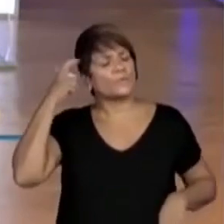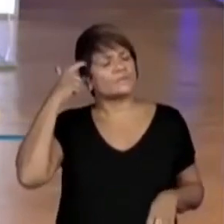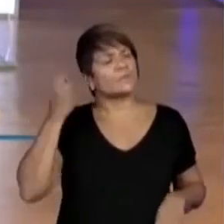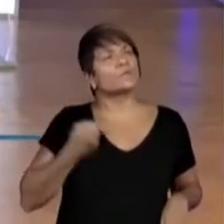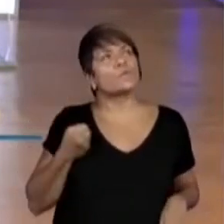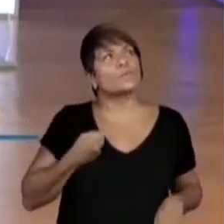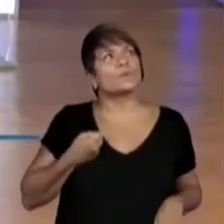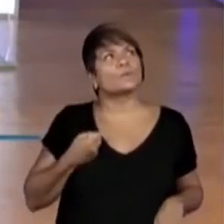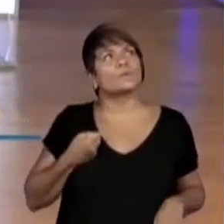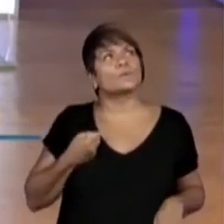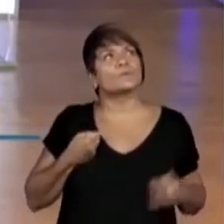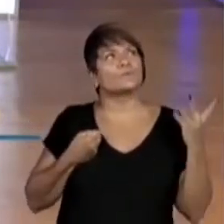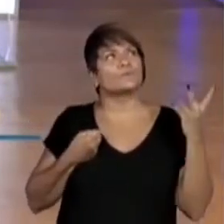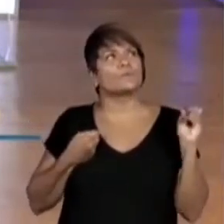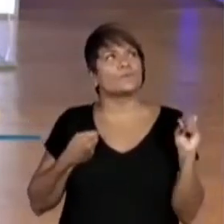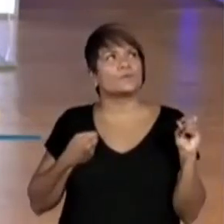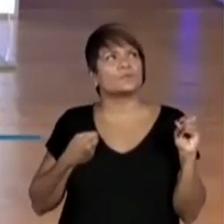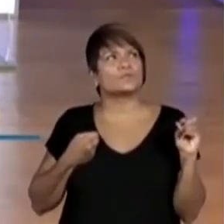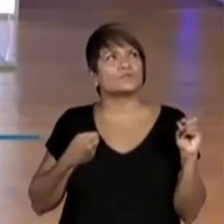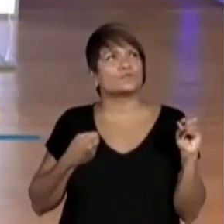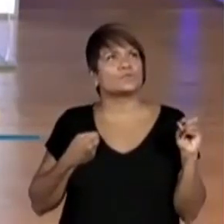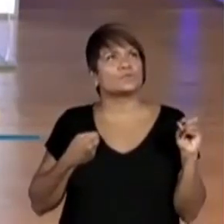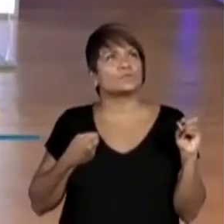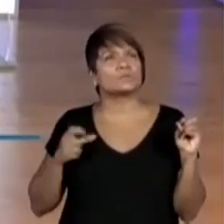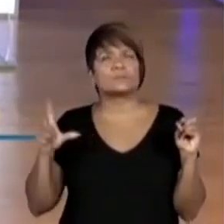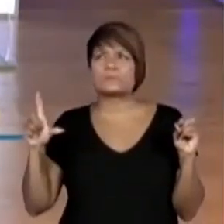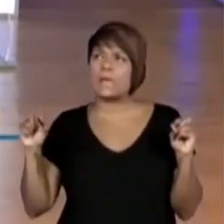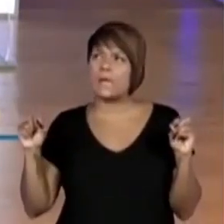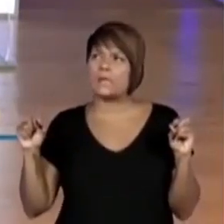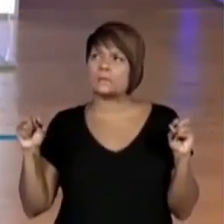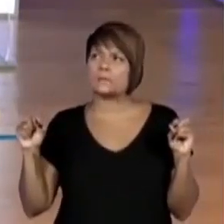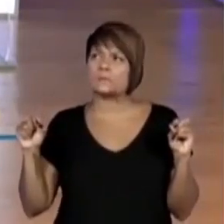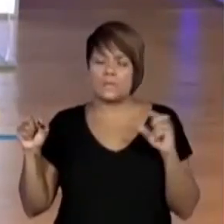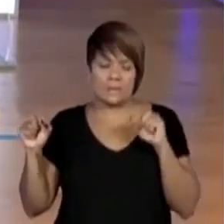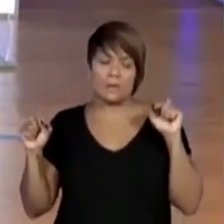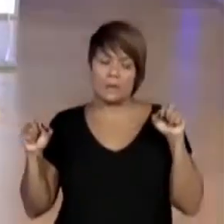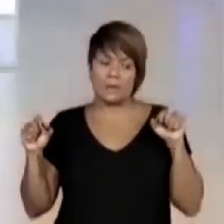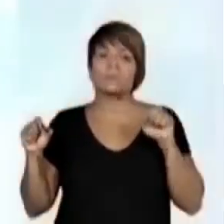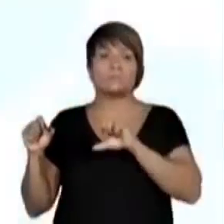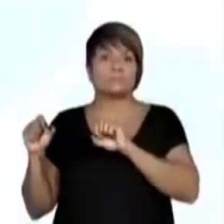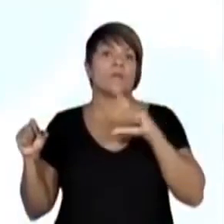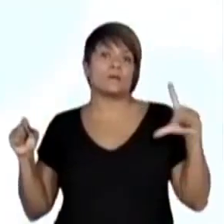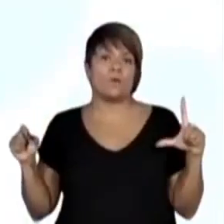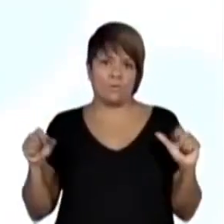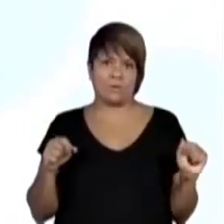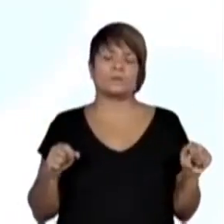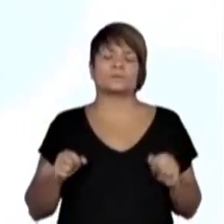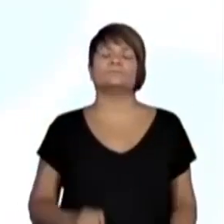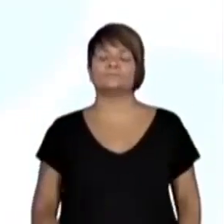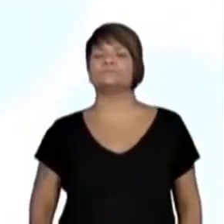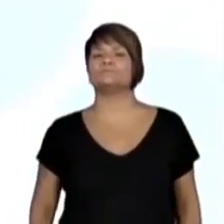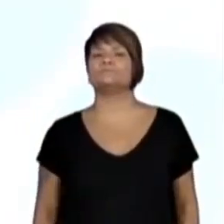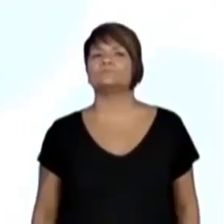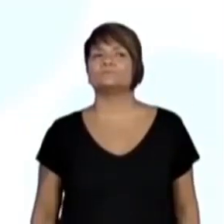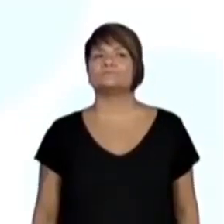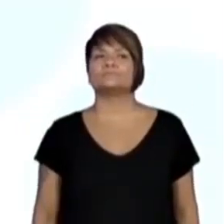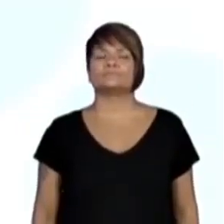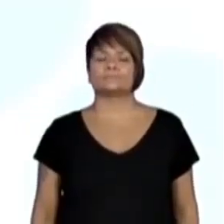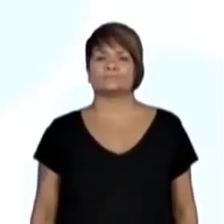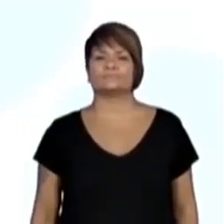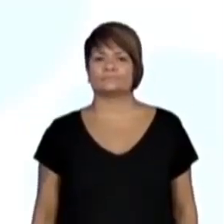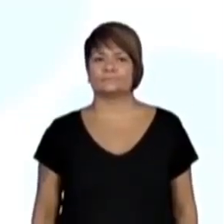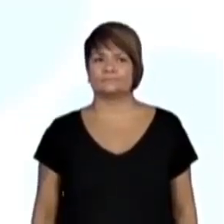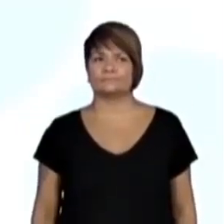O número 20 é maior, então eu acredito que esse deve ser o maior. Sim, então vamos olhar bem atento